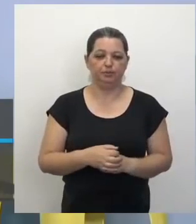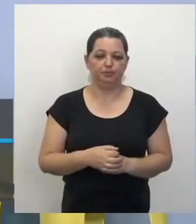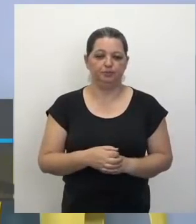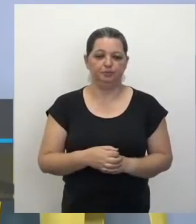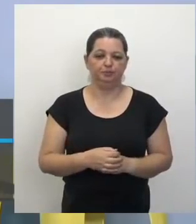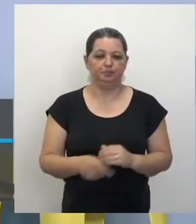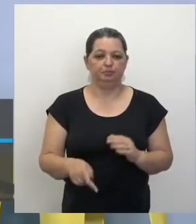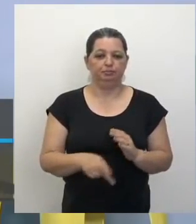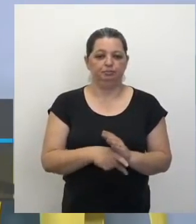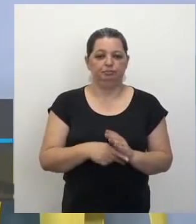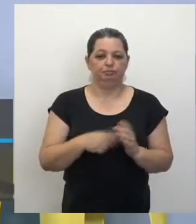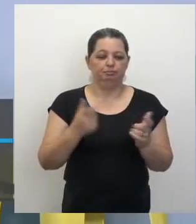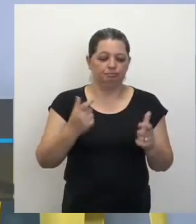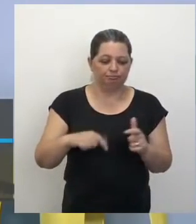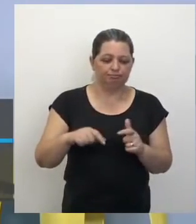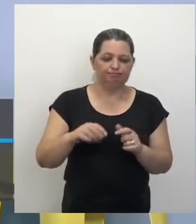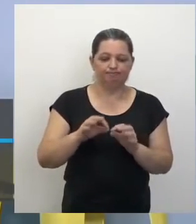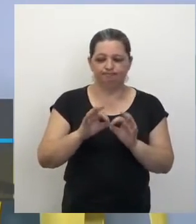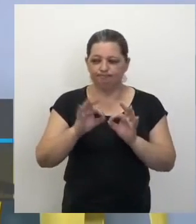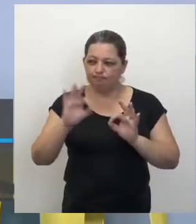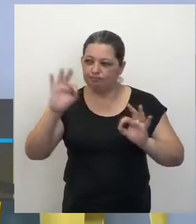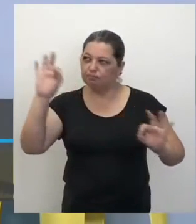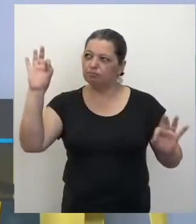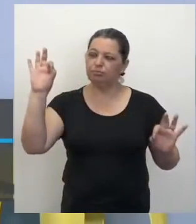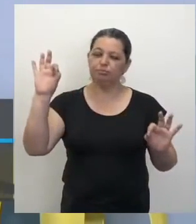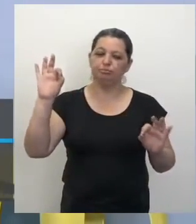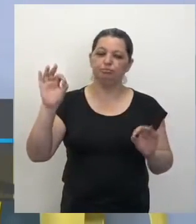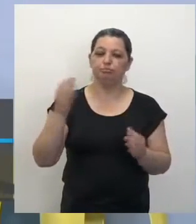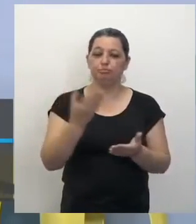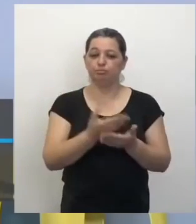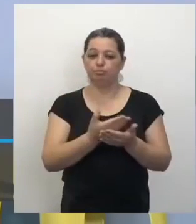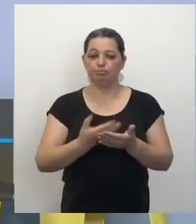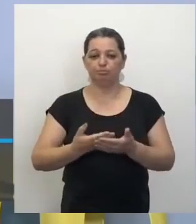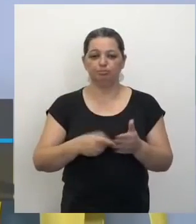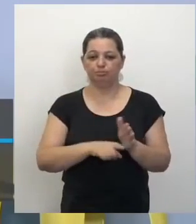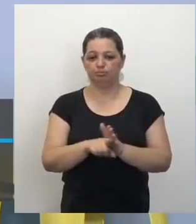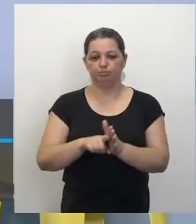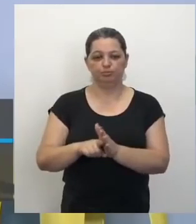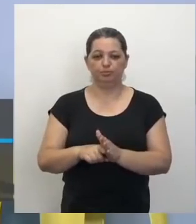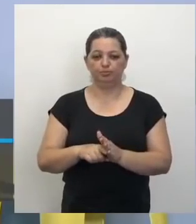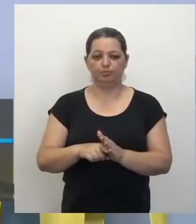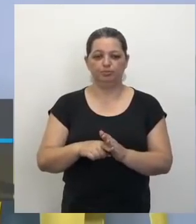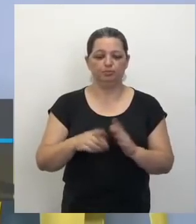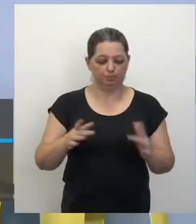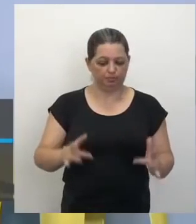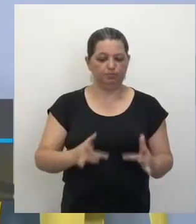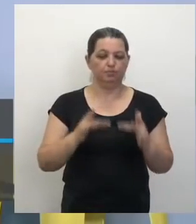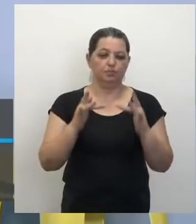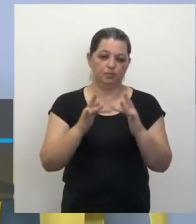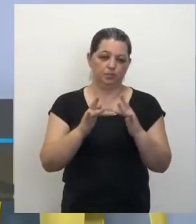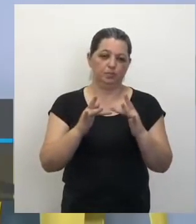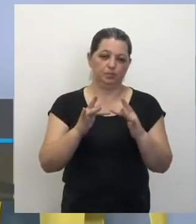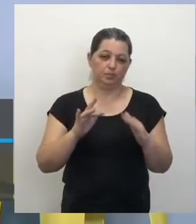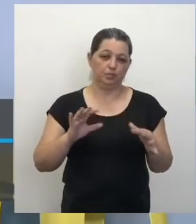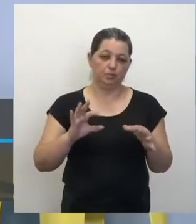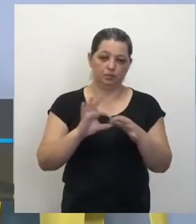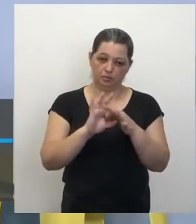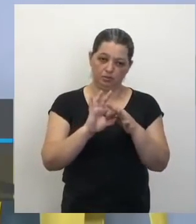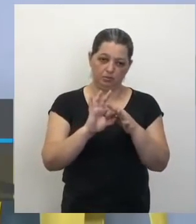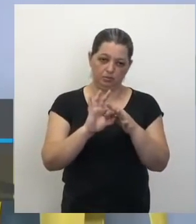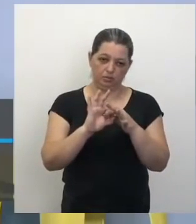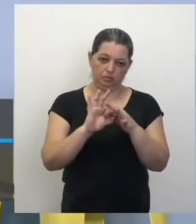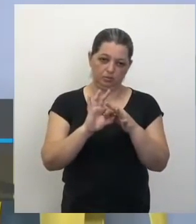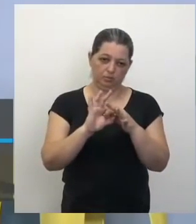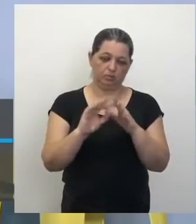dimensão. E essa dimensão permitia com que eles se conectassem, inclusive, com